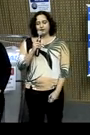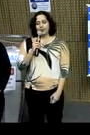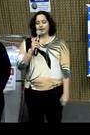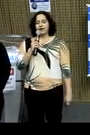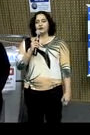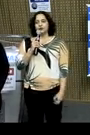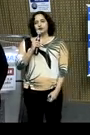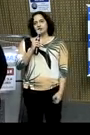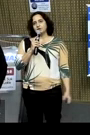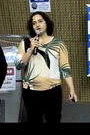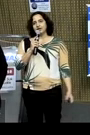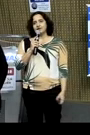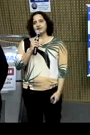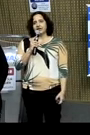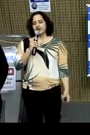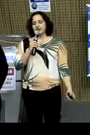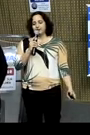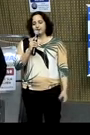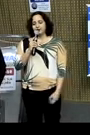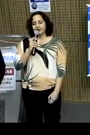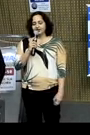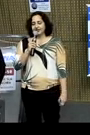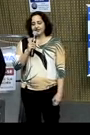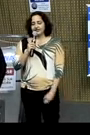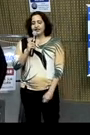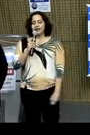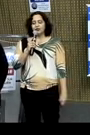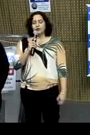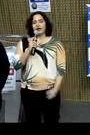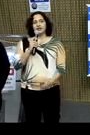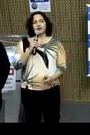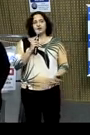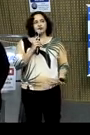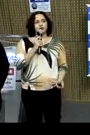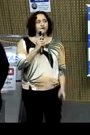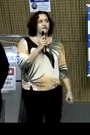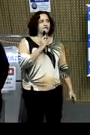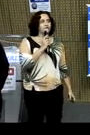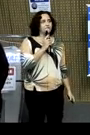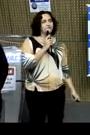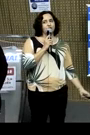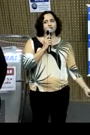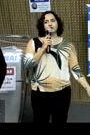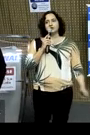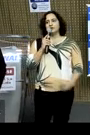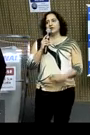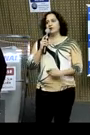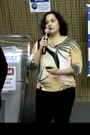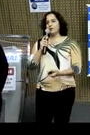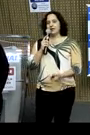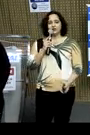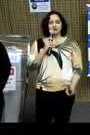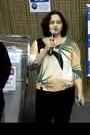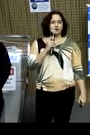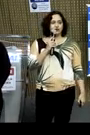amputação. Todos os responsáveis é a equipe toda, né? Os prazos durante o decorrer de 2021 e também ao